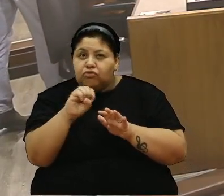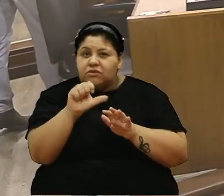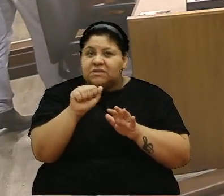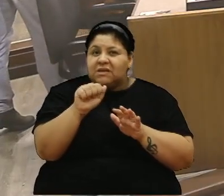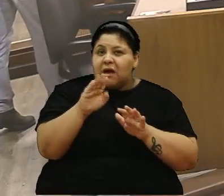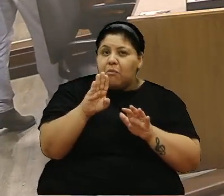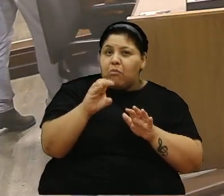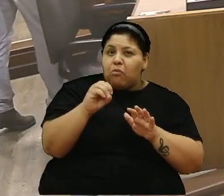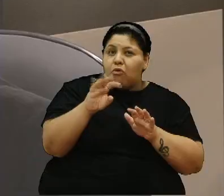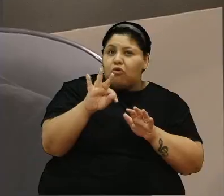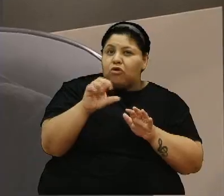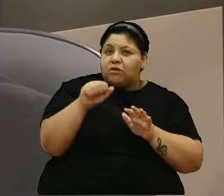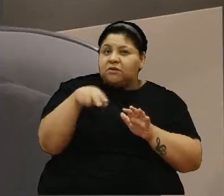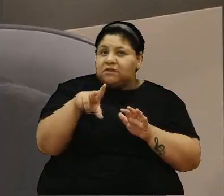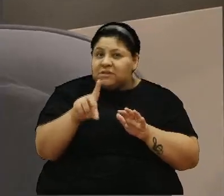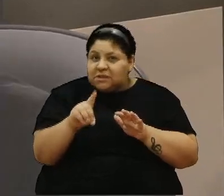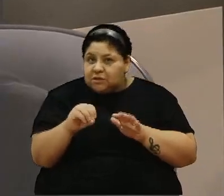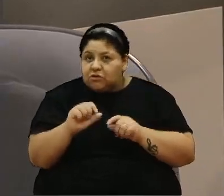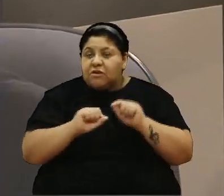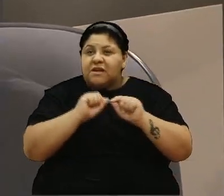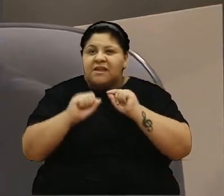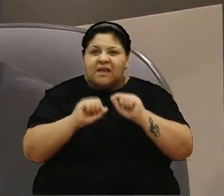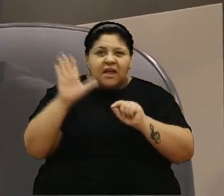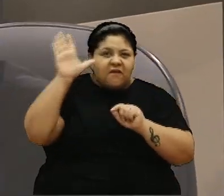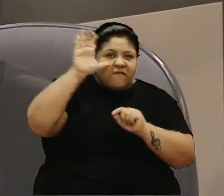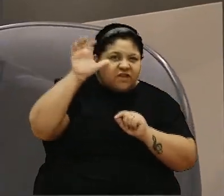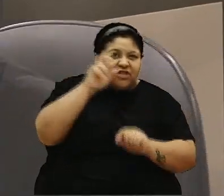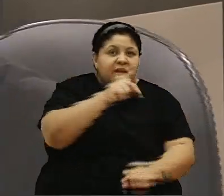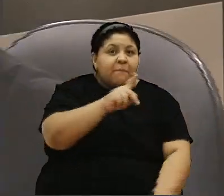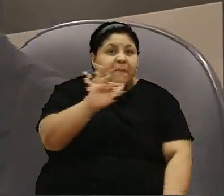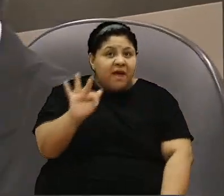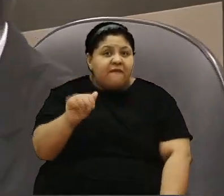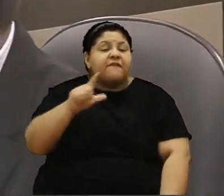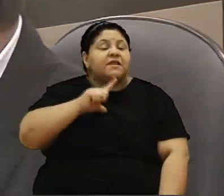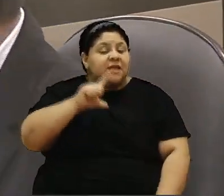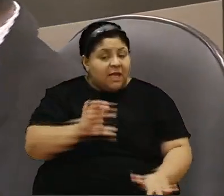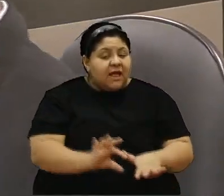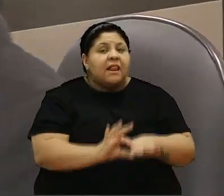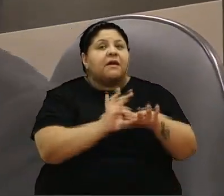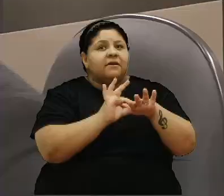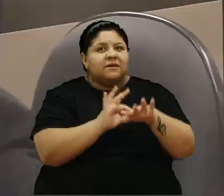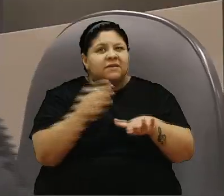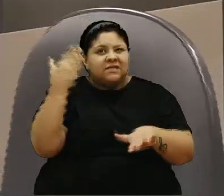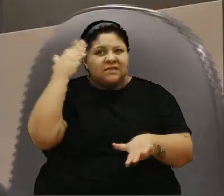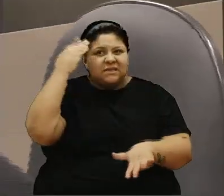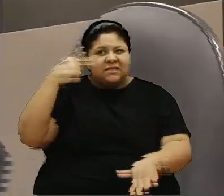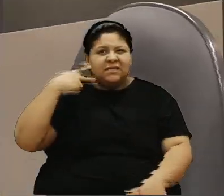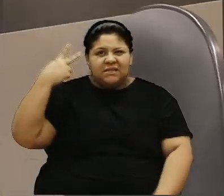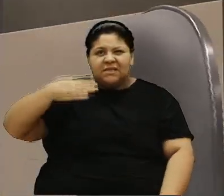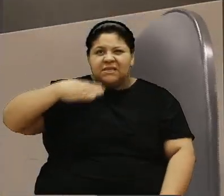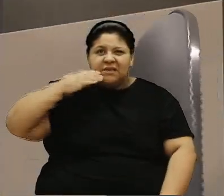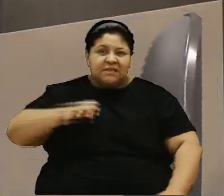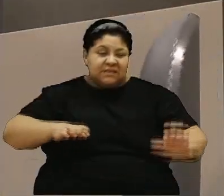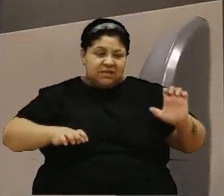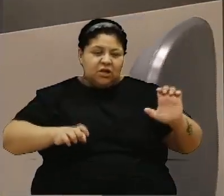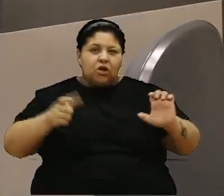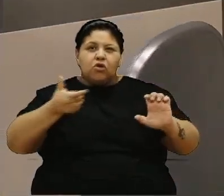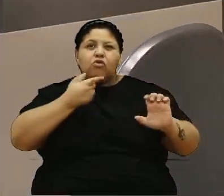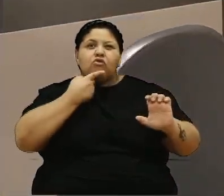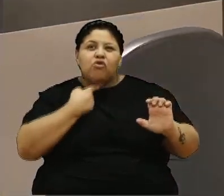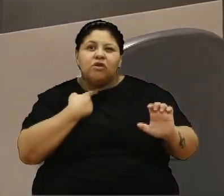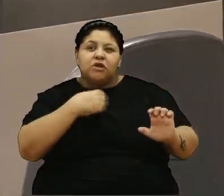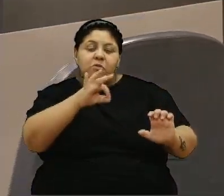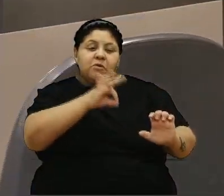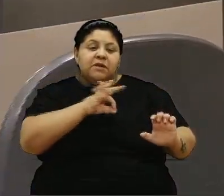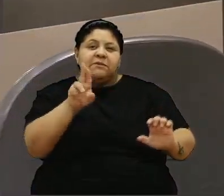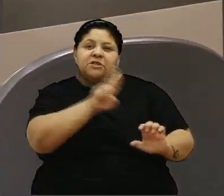investigar nada. Quem faz a investigação é a Polícia Federal, que deve ter autonomia. Mas a gente sabe, vereador Bortola, que a esquerda gosta de ter uma polícia para chamar de sua,